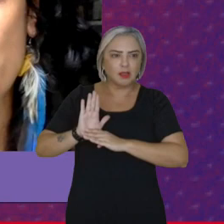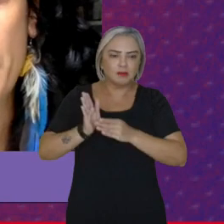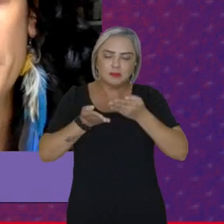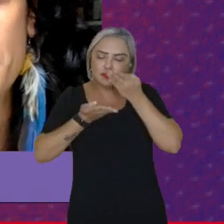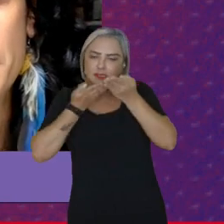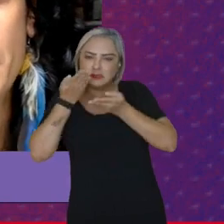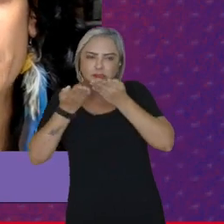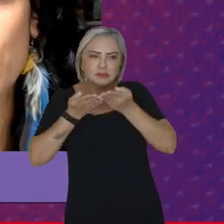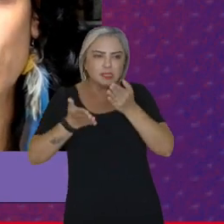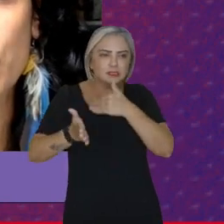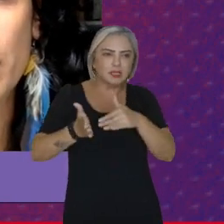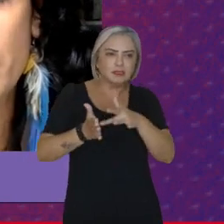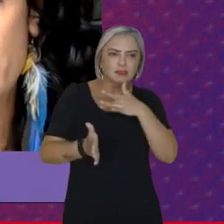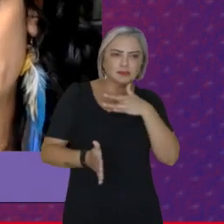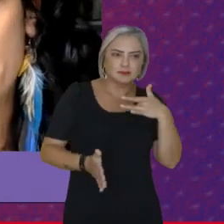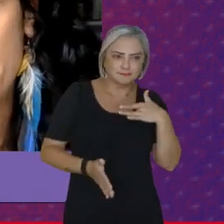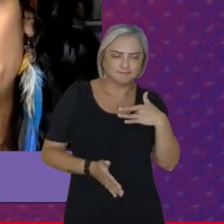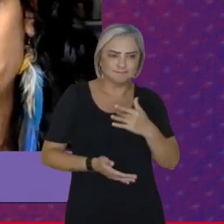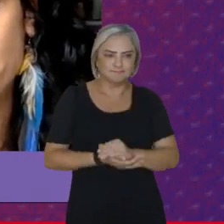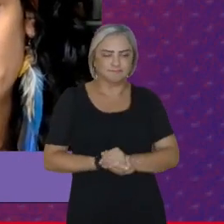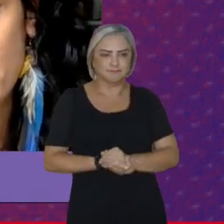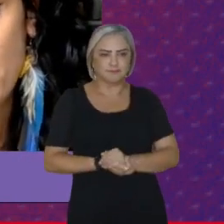como o PAISME, né? Então,